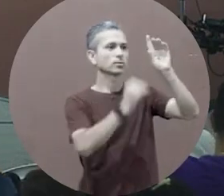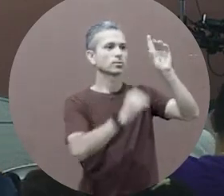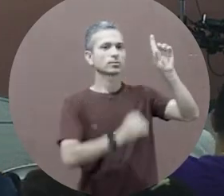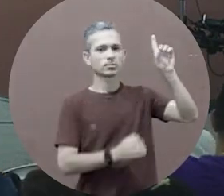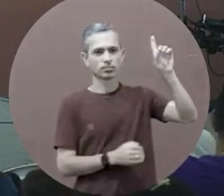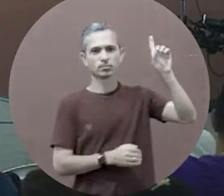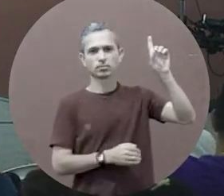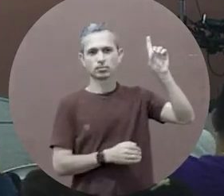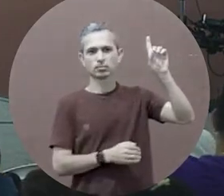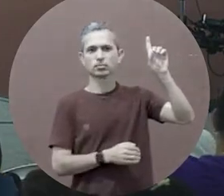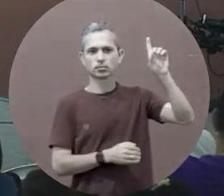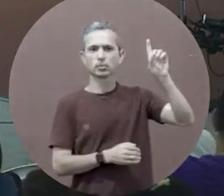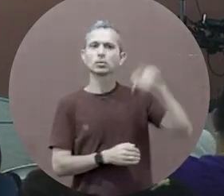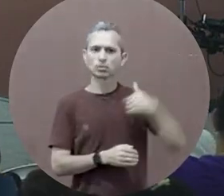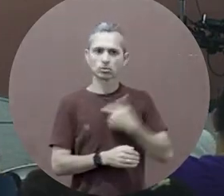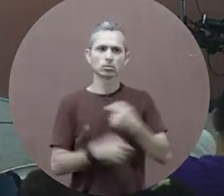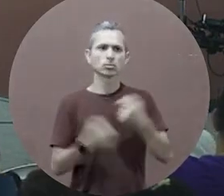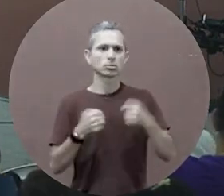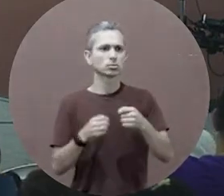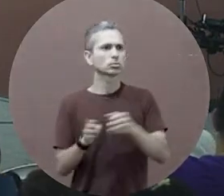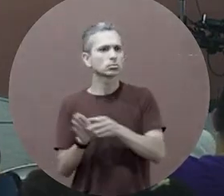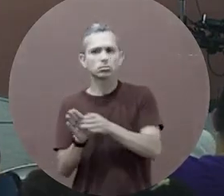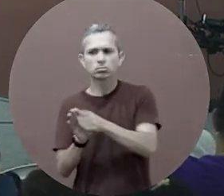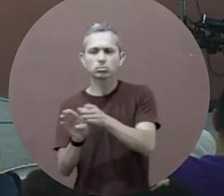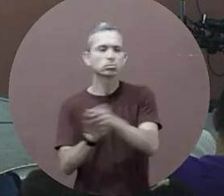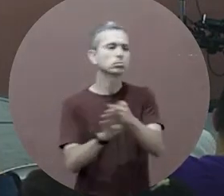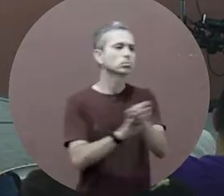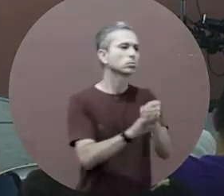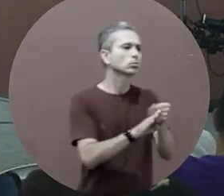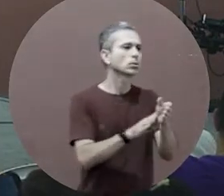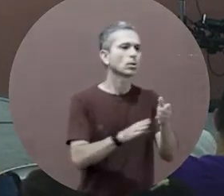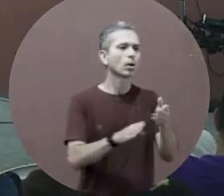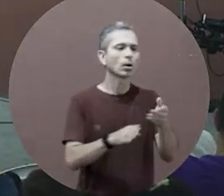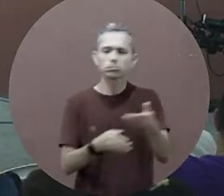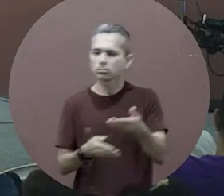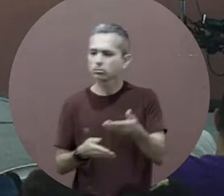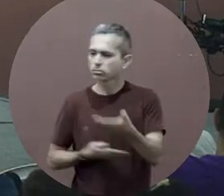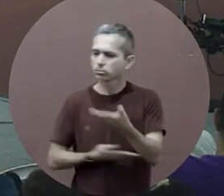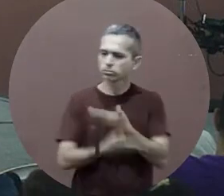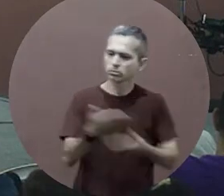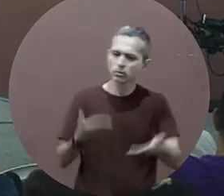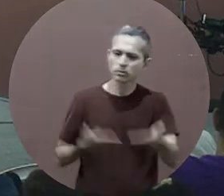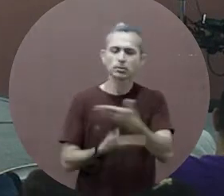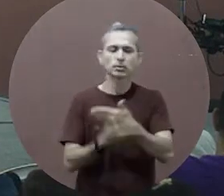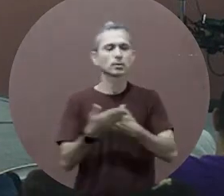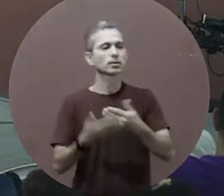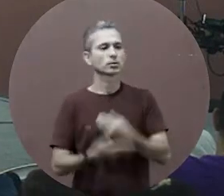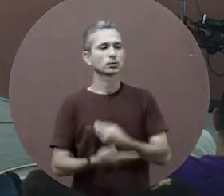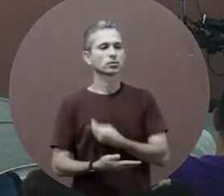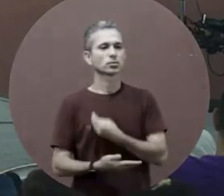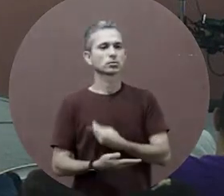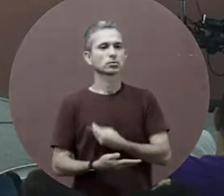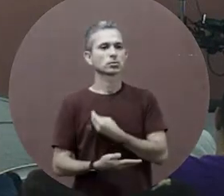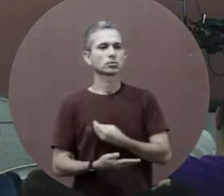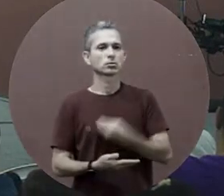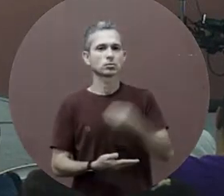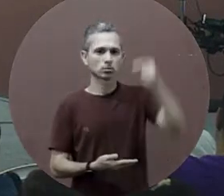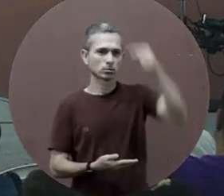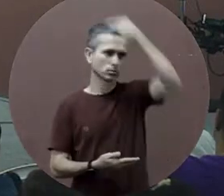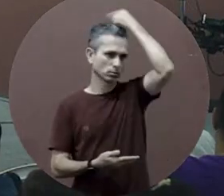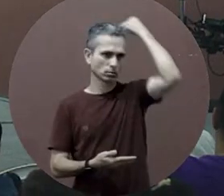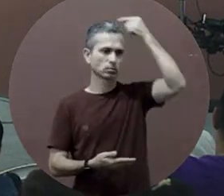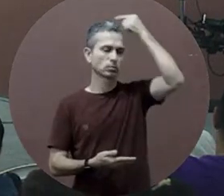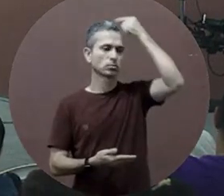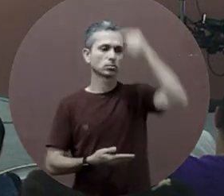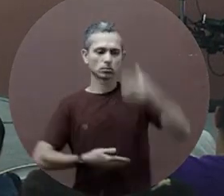Nós devemos estimular uns aos outros na busca de uma vida santa, na busca de uma vida de serviço a